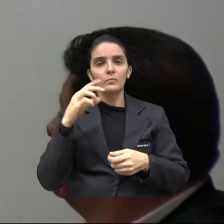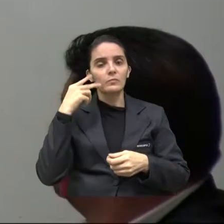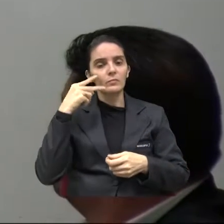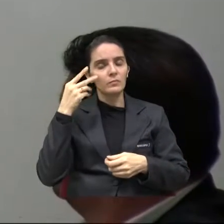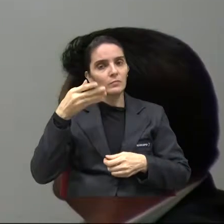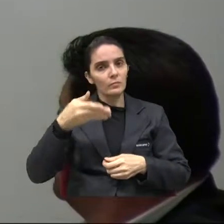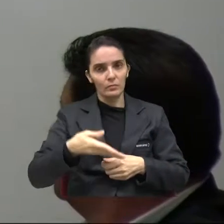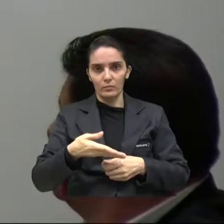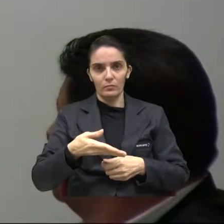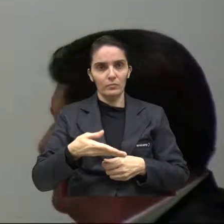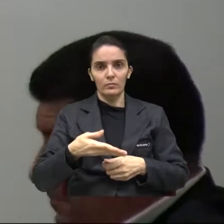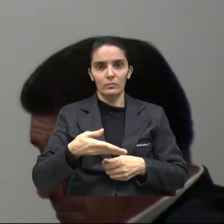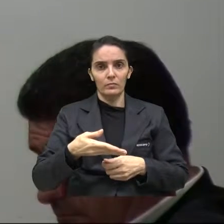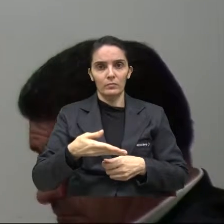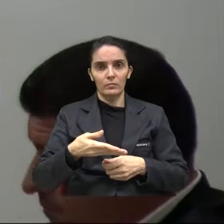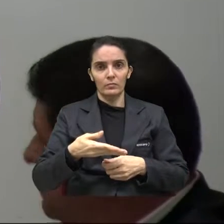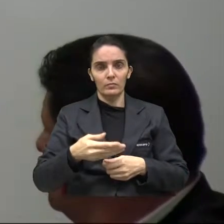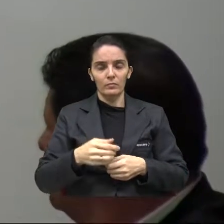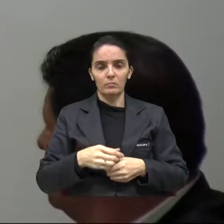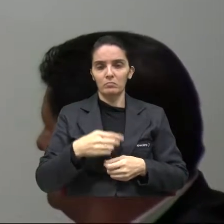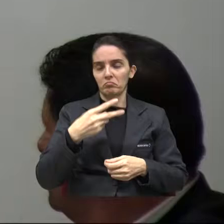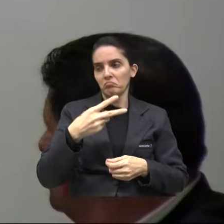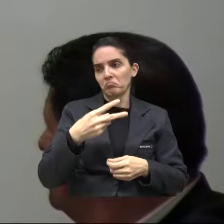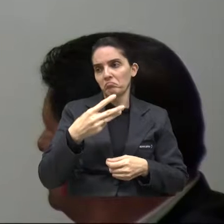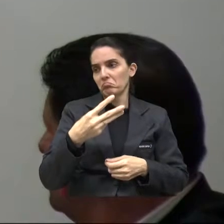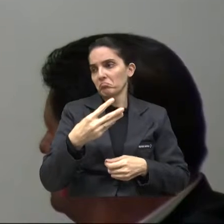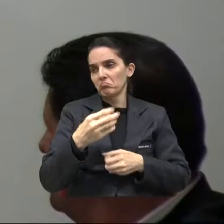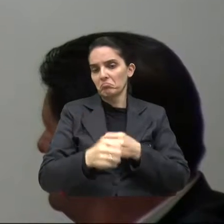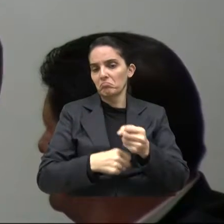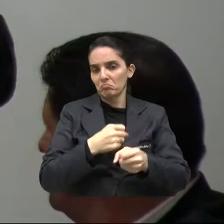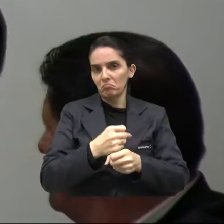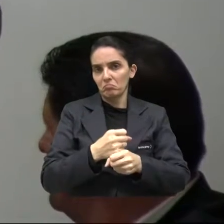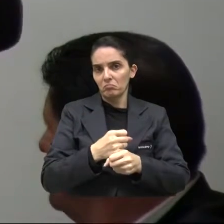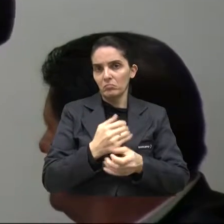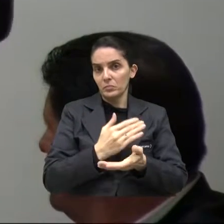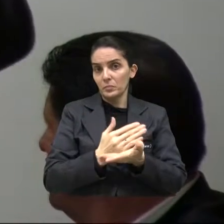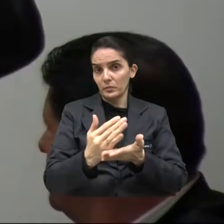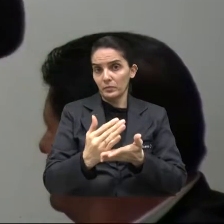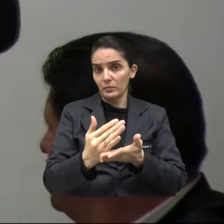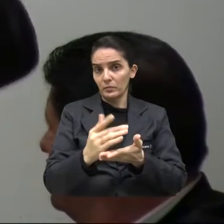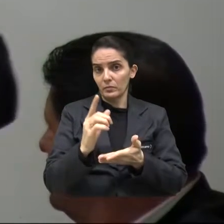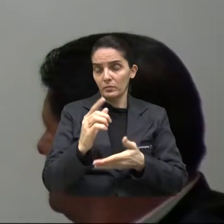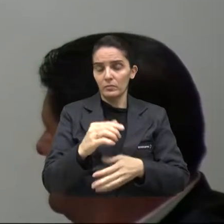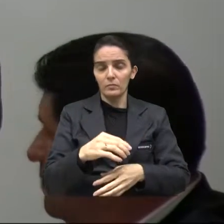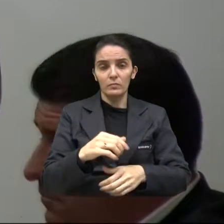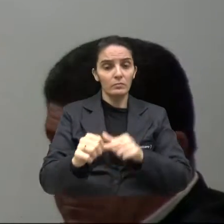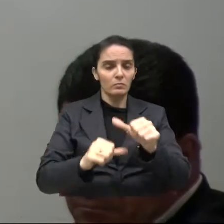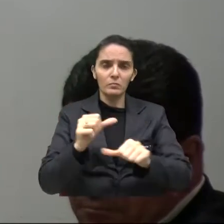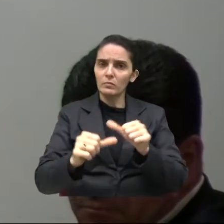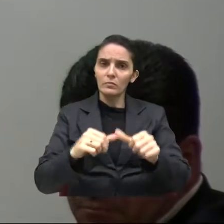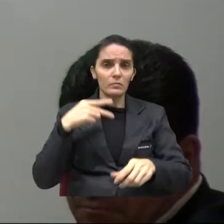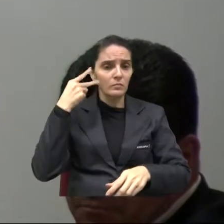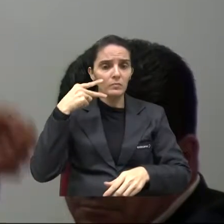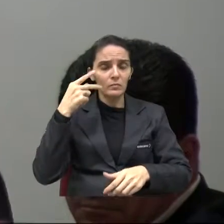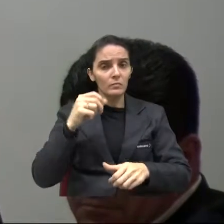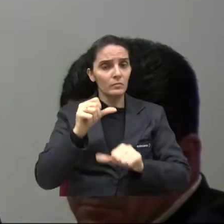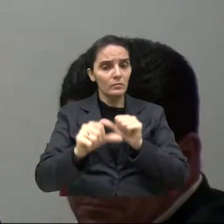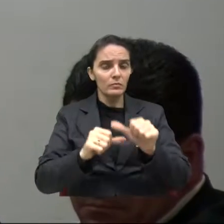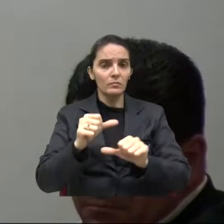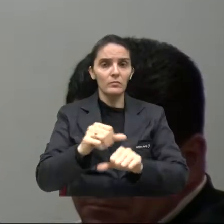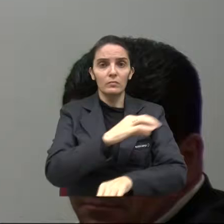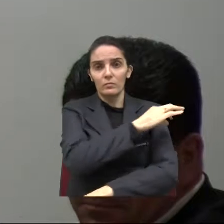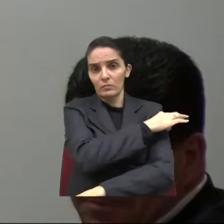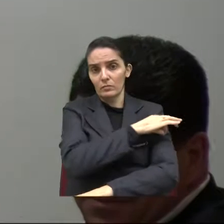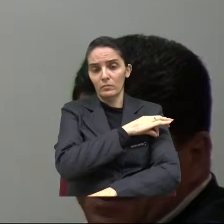nem executivo. Nós vamos ficar mais 2 anos, mais 3 anos. A hora que se trocar o prefeito, trocar os vereadores, que continue